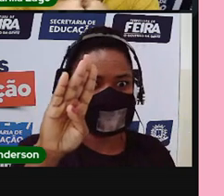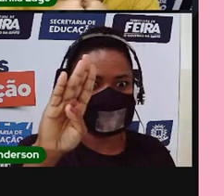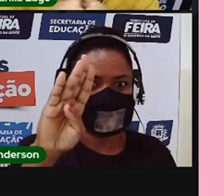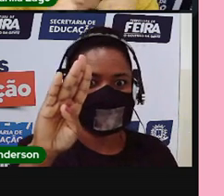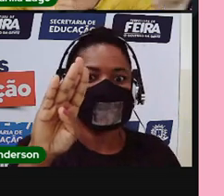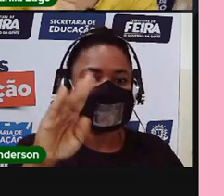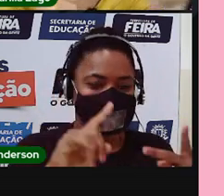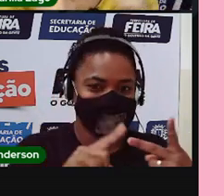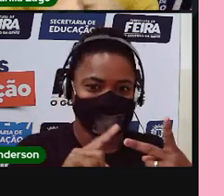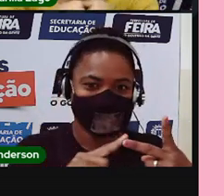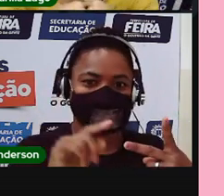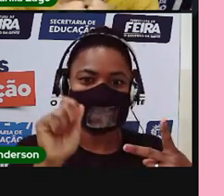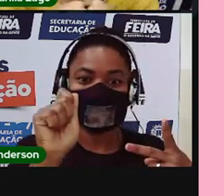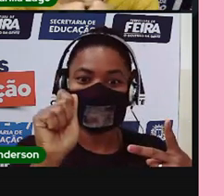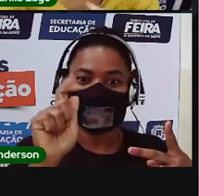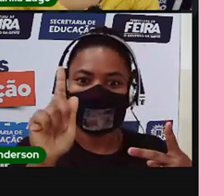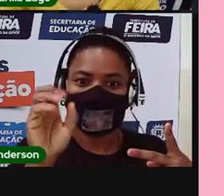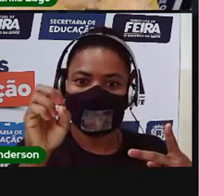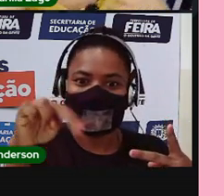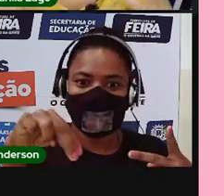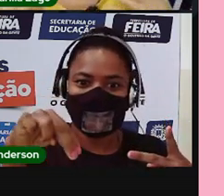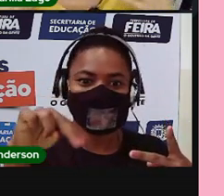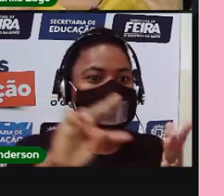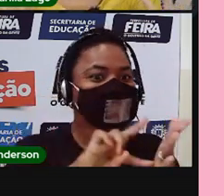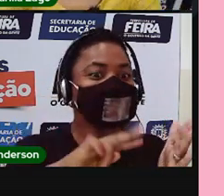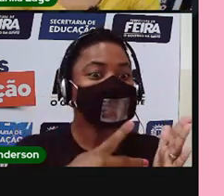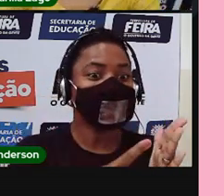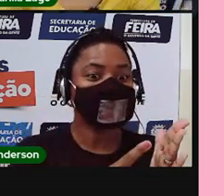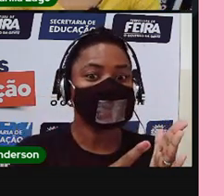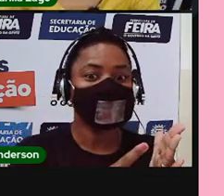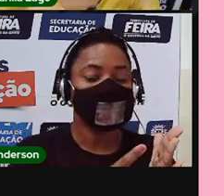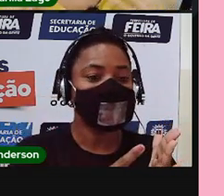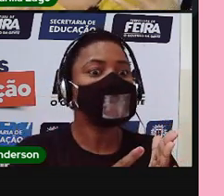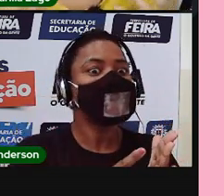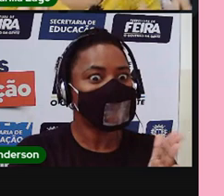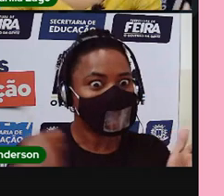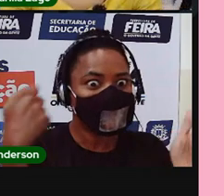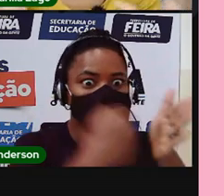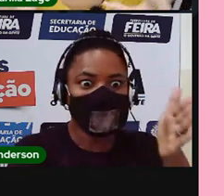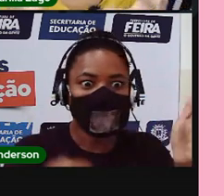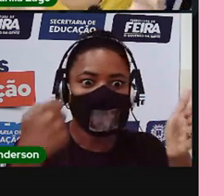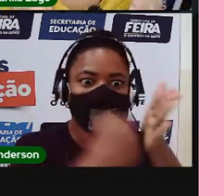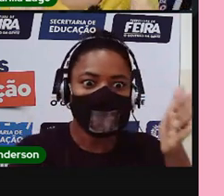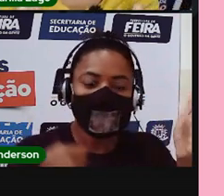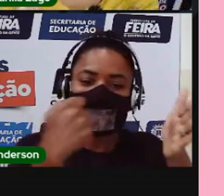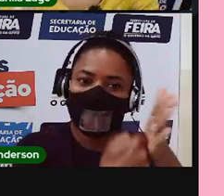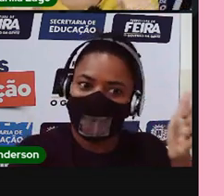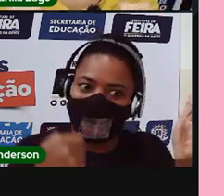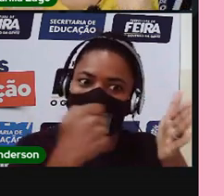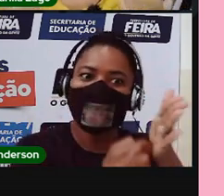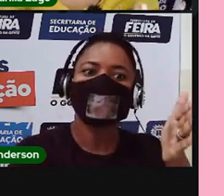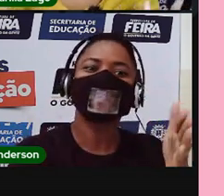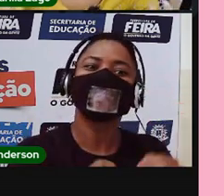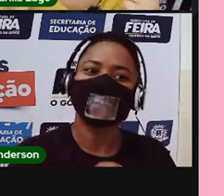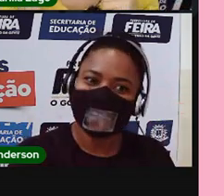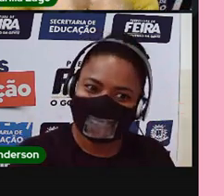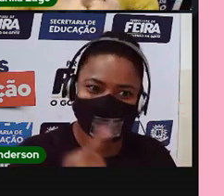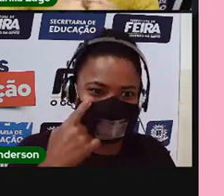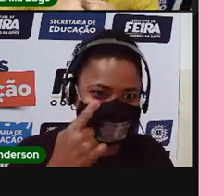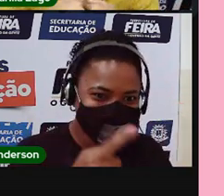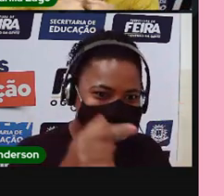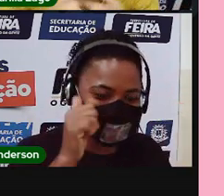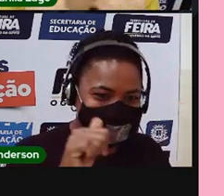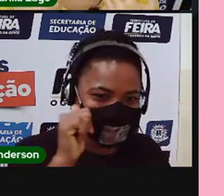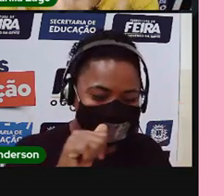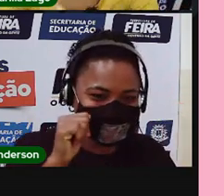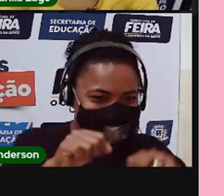por que eu trouxe a imagem da Mulher Maravilha, porque a Mulher Maravilha, ela já traz essa representação de luta. Para quem